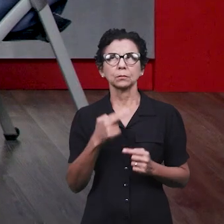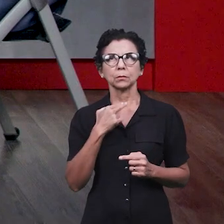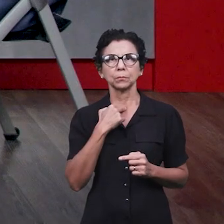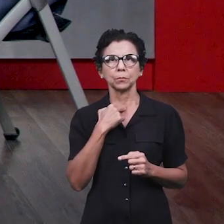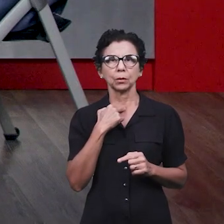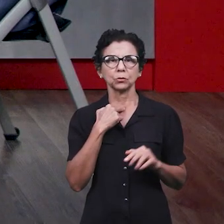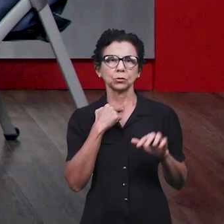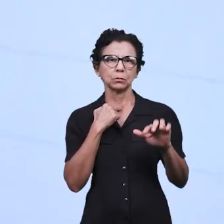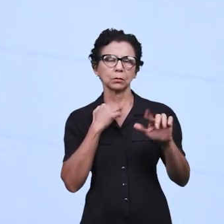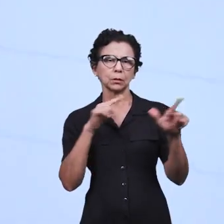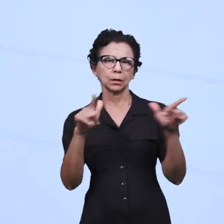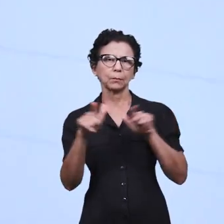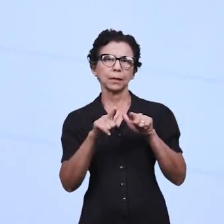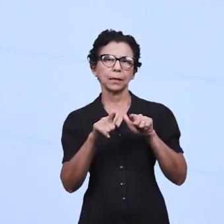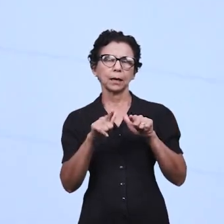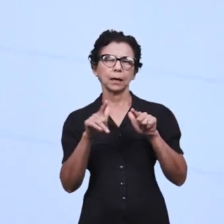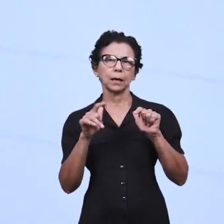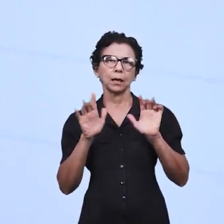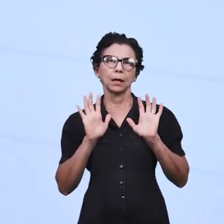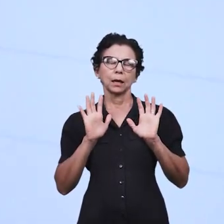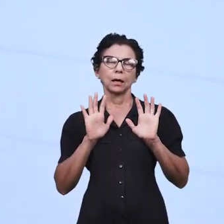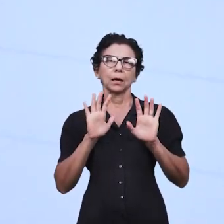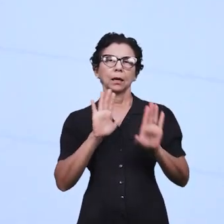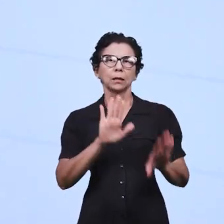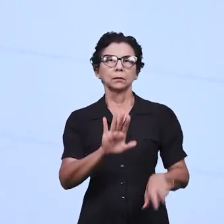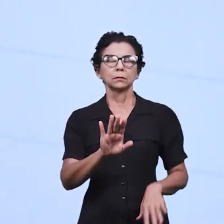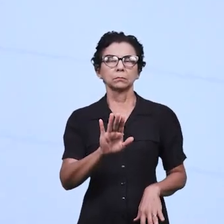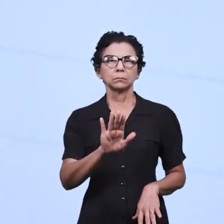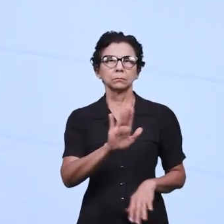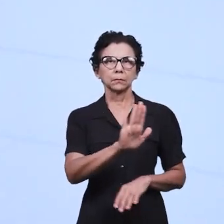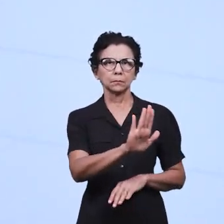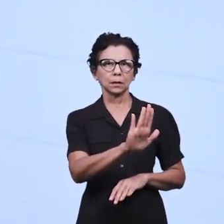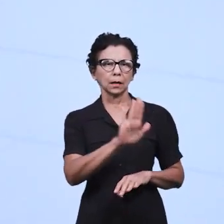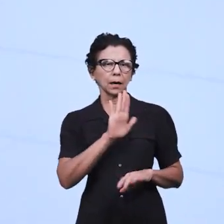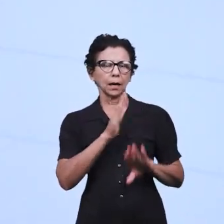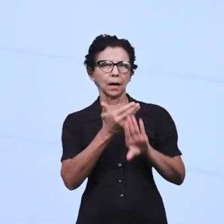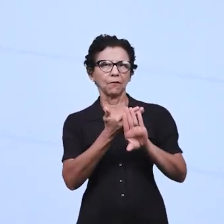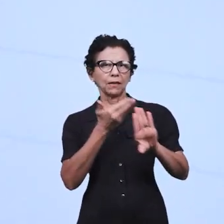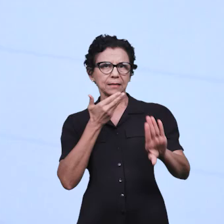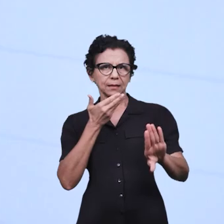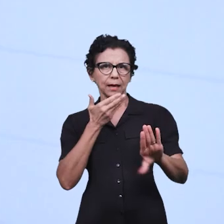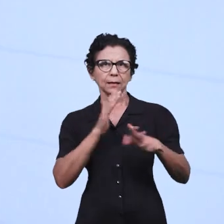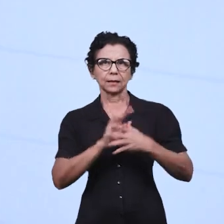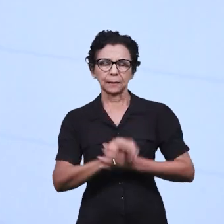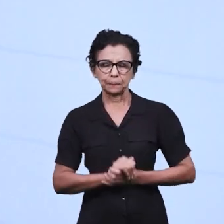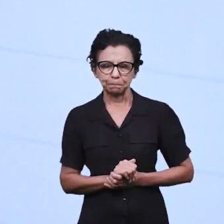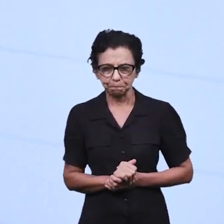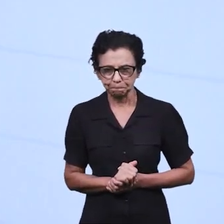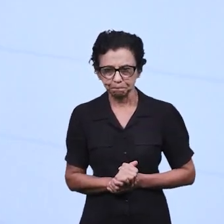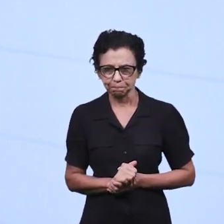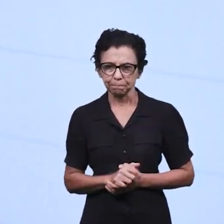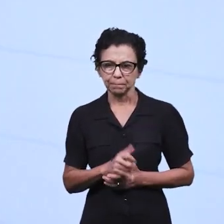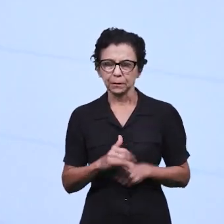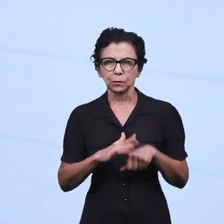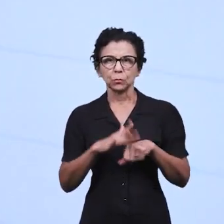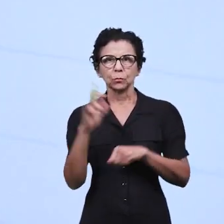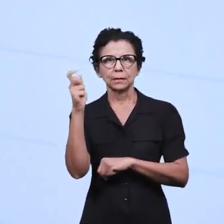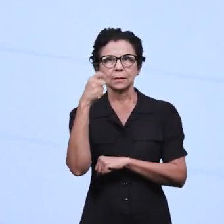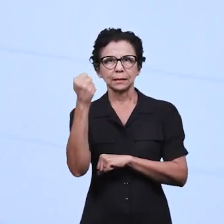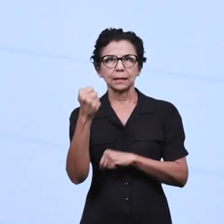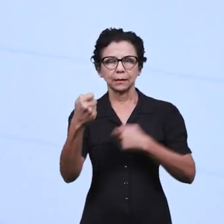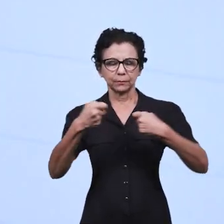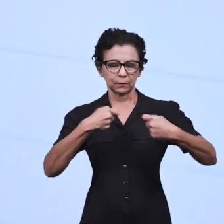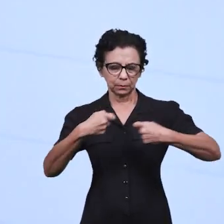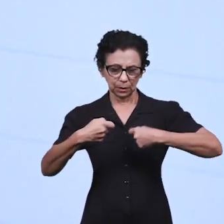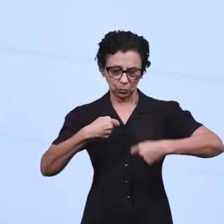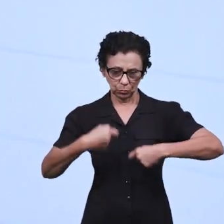O que acontece? Se a pessoa tem a doença grave e a doença está controlada, ela sabe da existência da